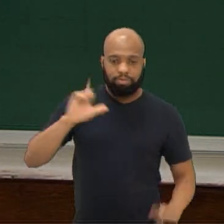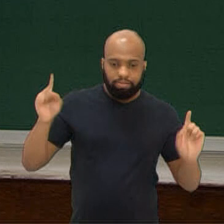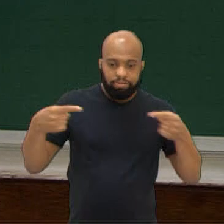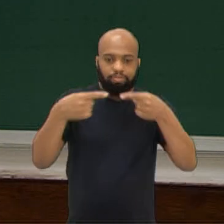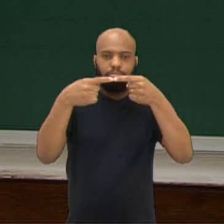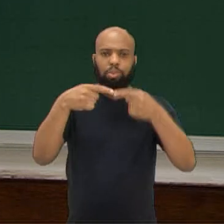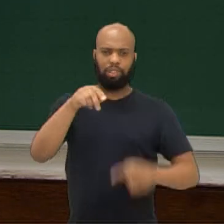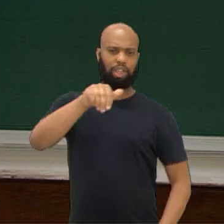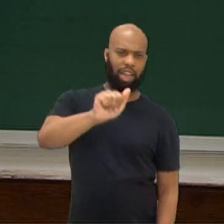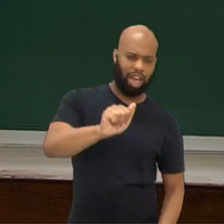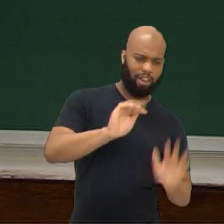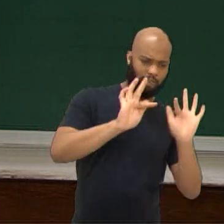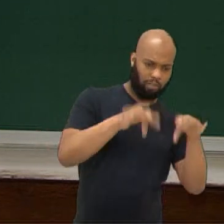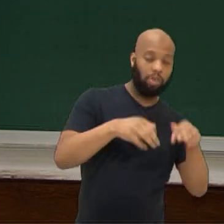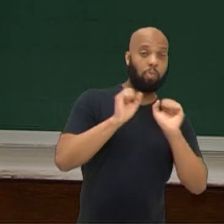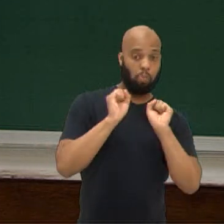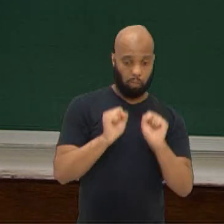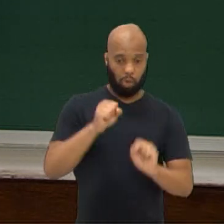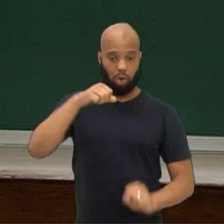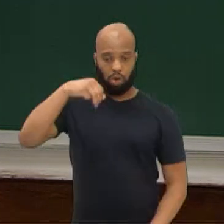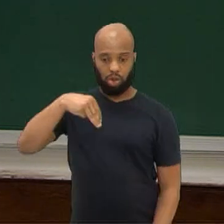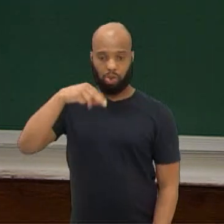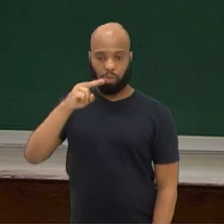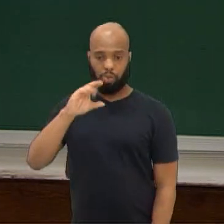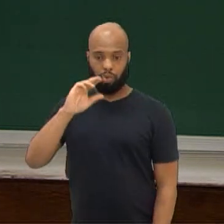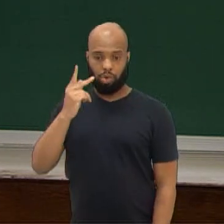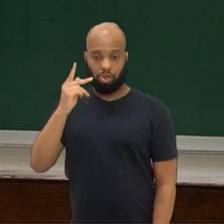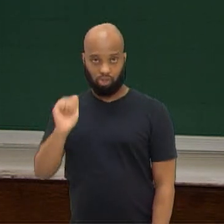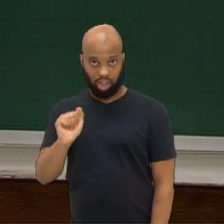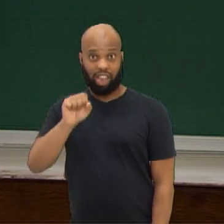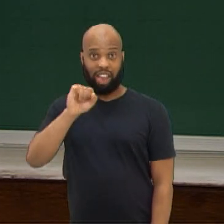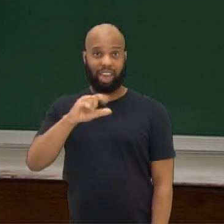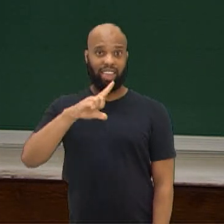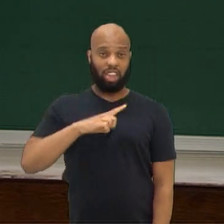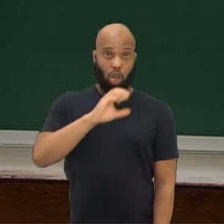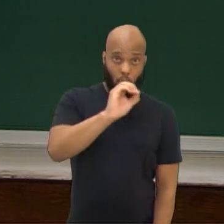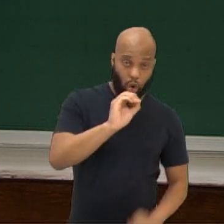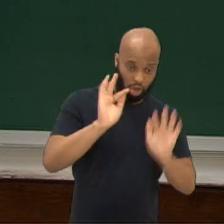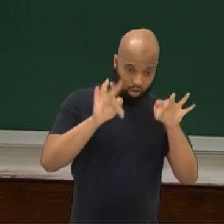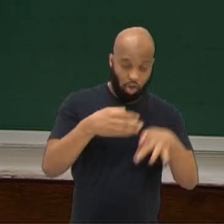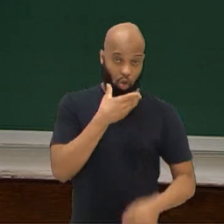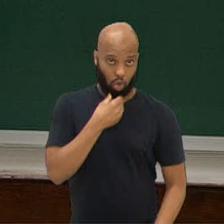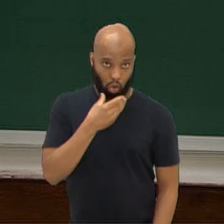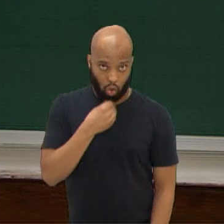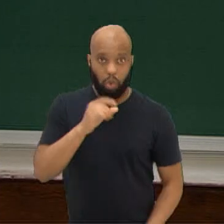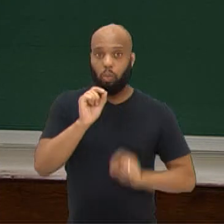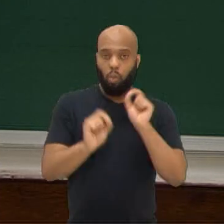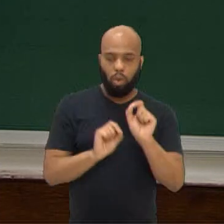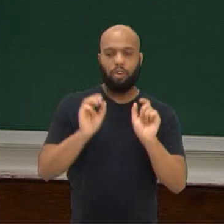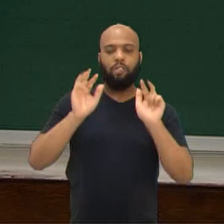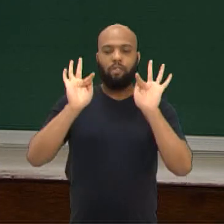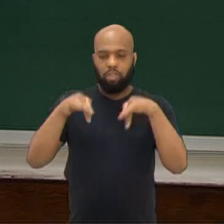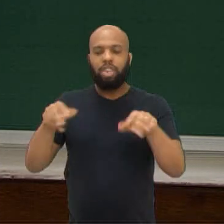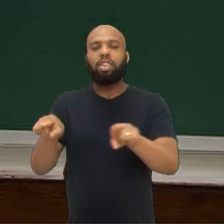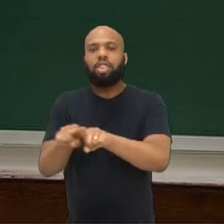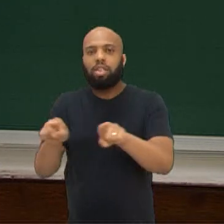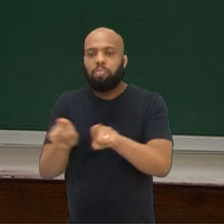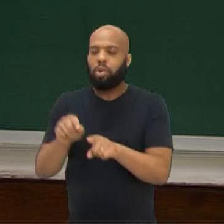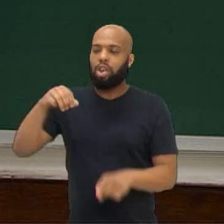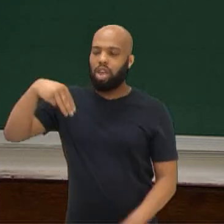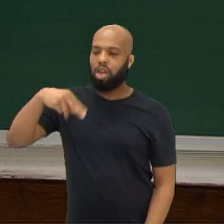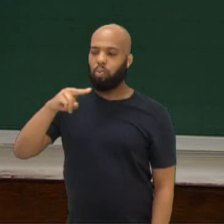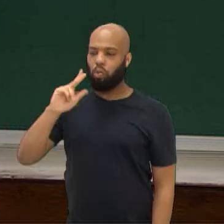aquela predominância da concordância nominal. Masculino com masculino, masculino plural com